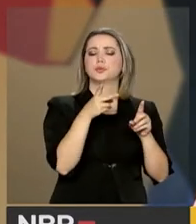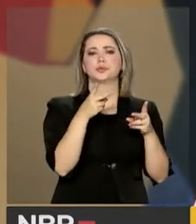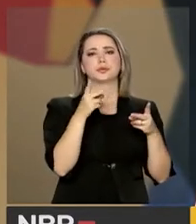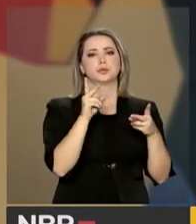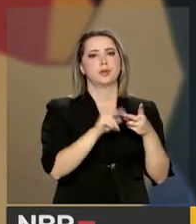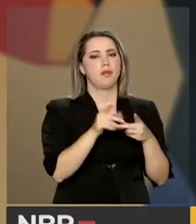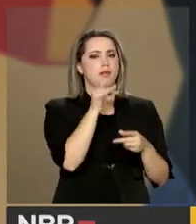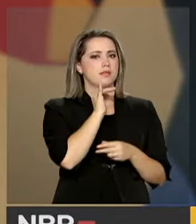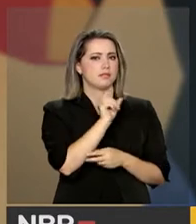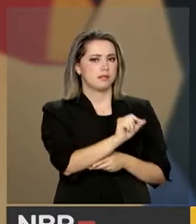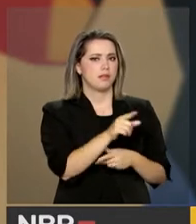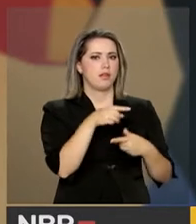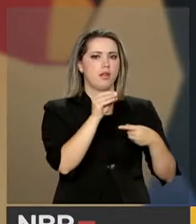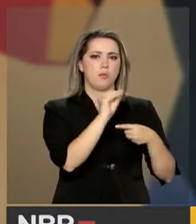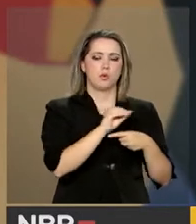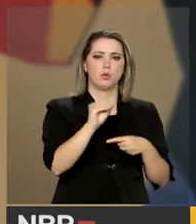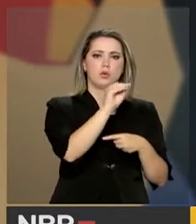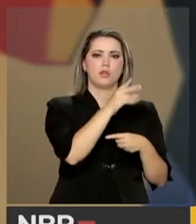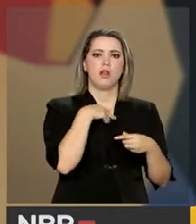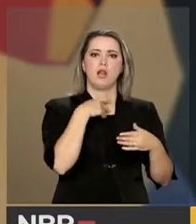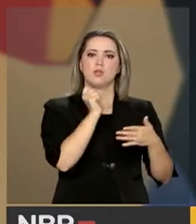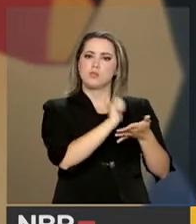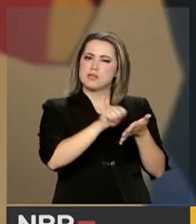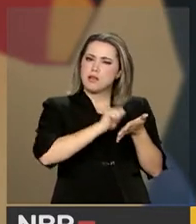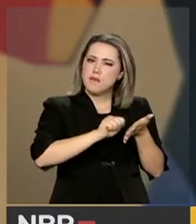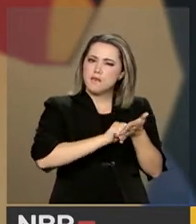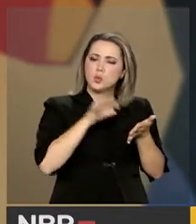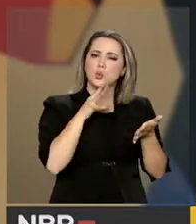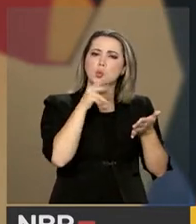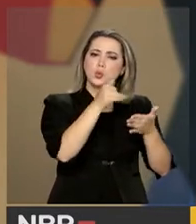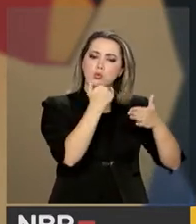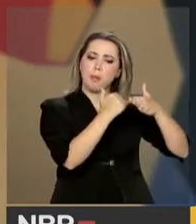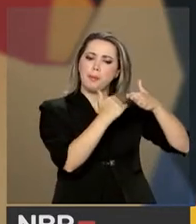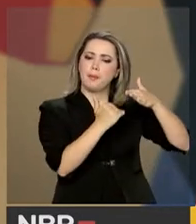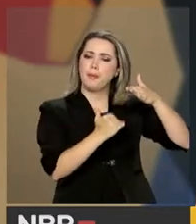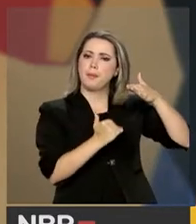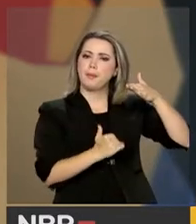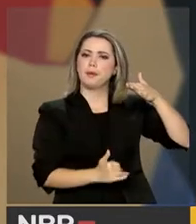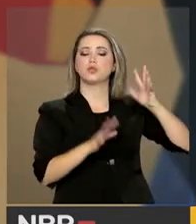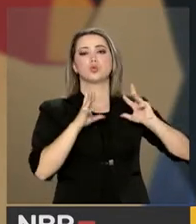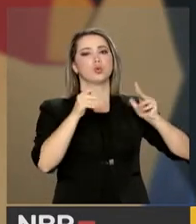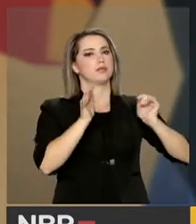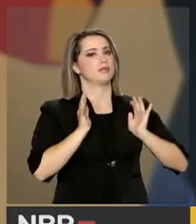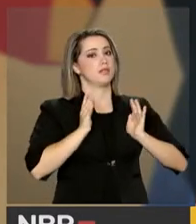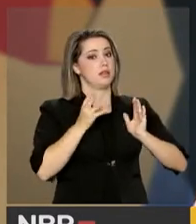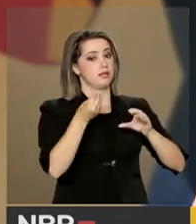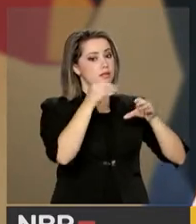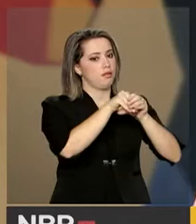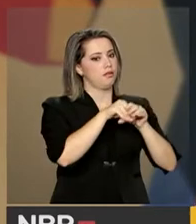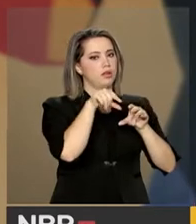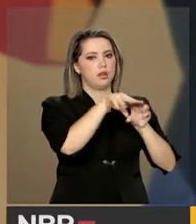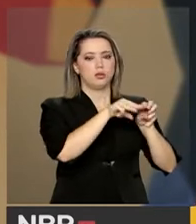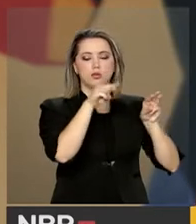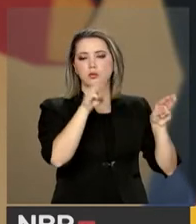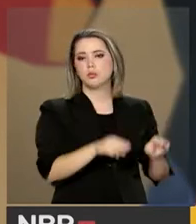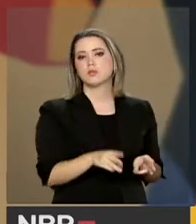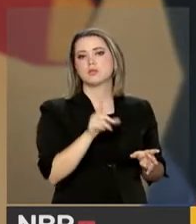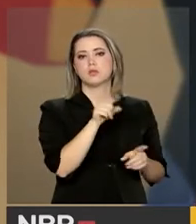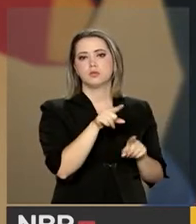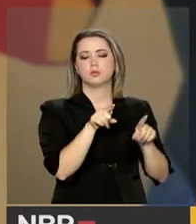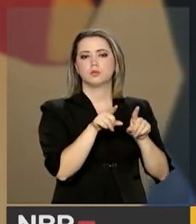por exemplo, por meio do inventário do acervo, dos bens culturais que estão dentro dessas